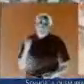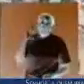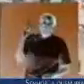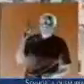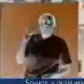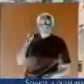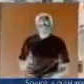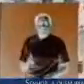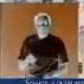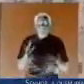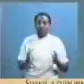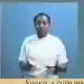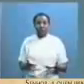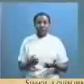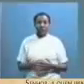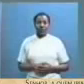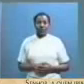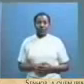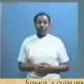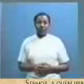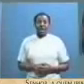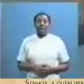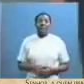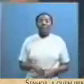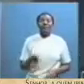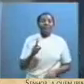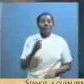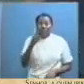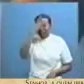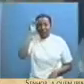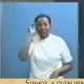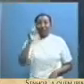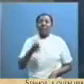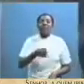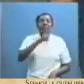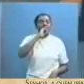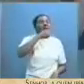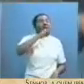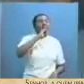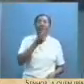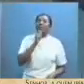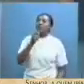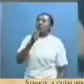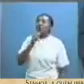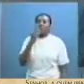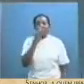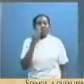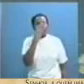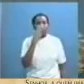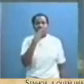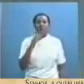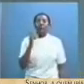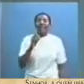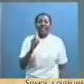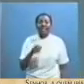só para aquele que está lá na droga, não, vale para mim e para você, que talvez somos viciados numa droga. Hoje, graças a Deus, dessa também eu sou livre.